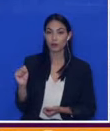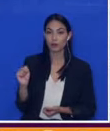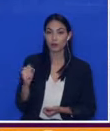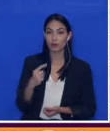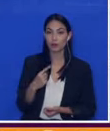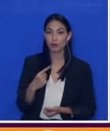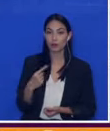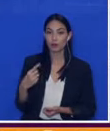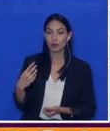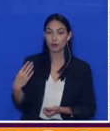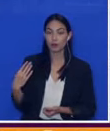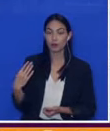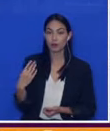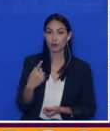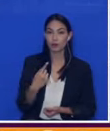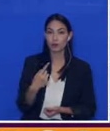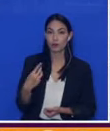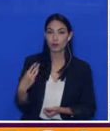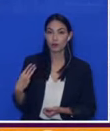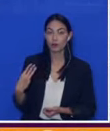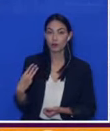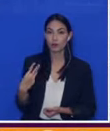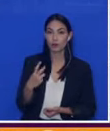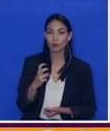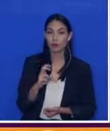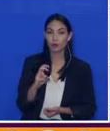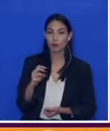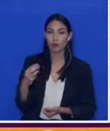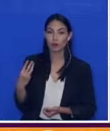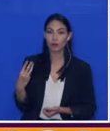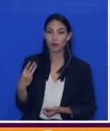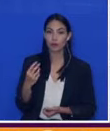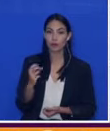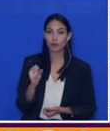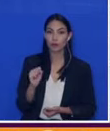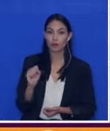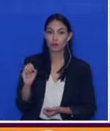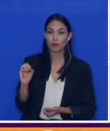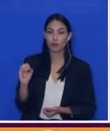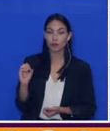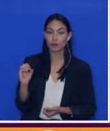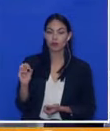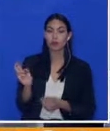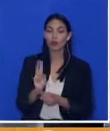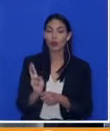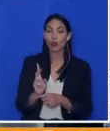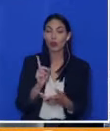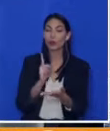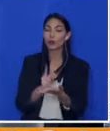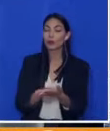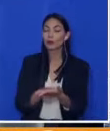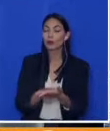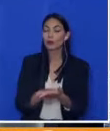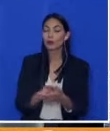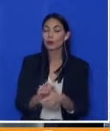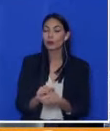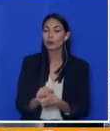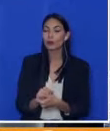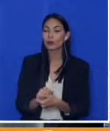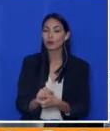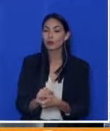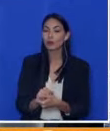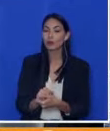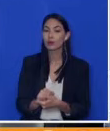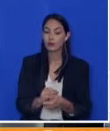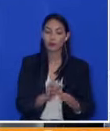28, 14, 13, 53 e 80. As senhoras confirmam os números sorteados